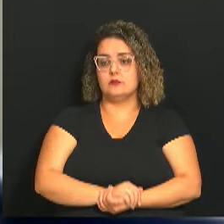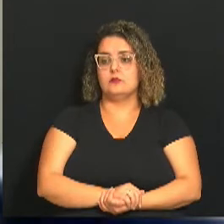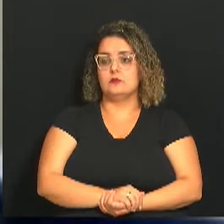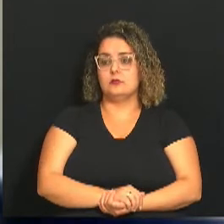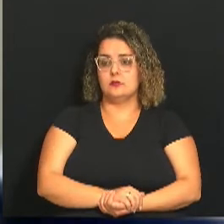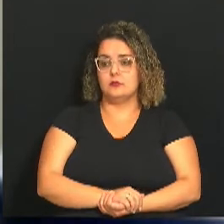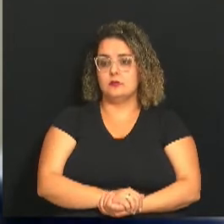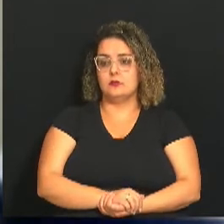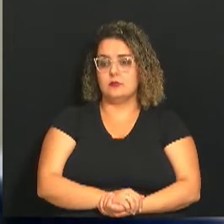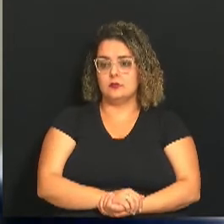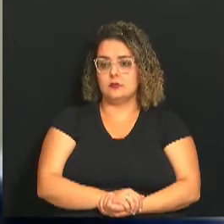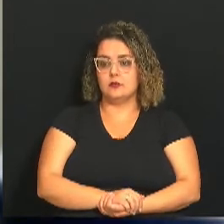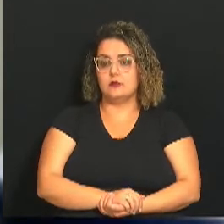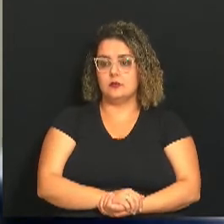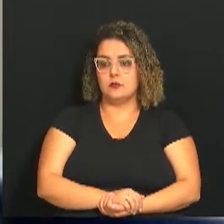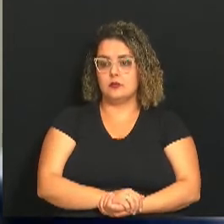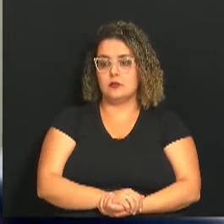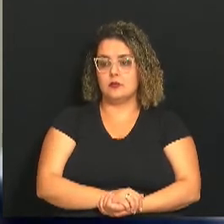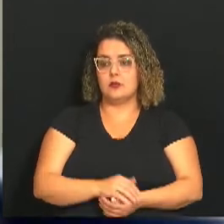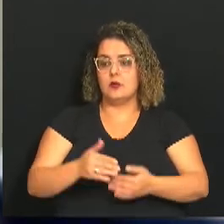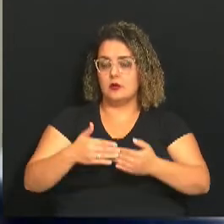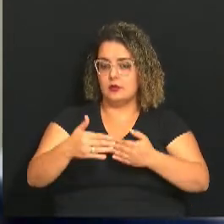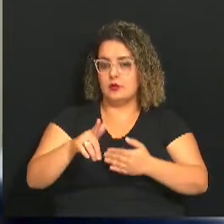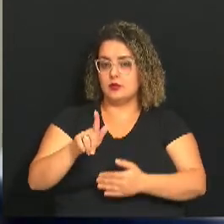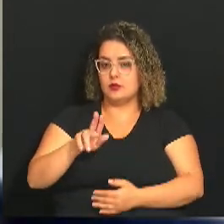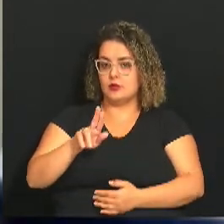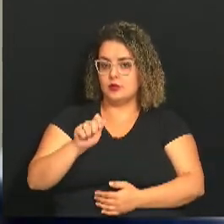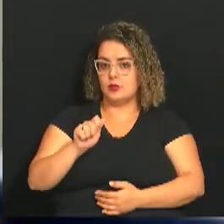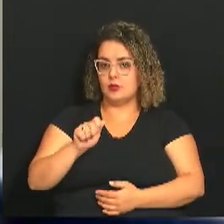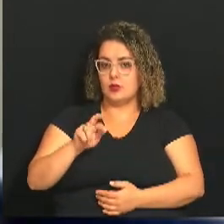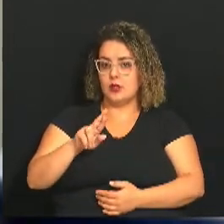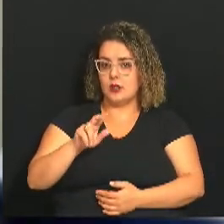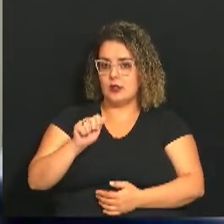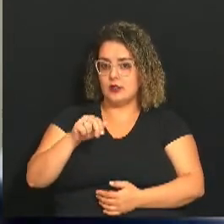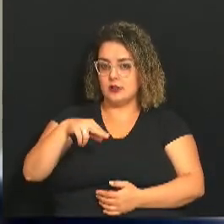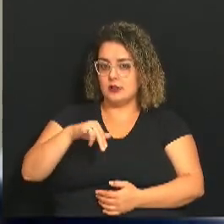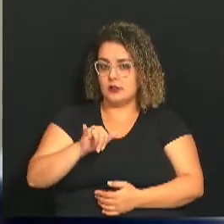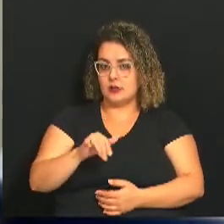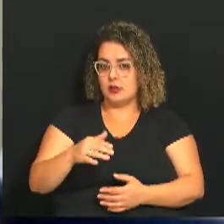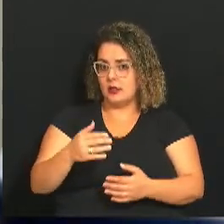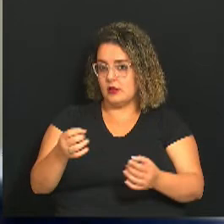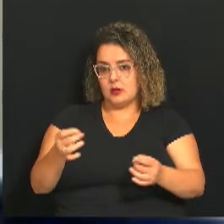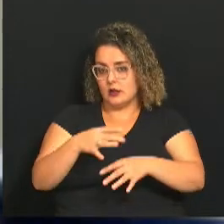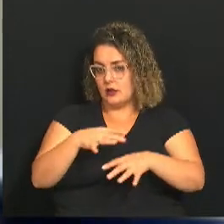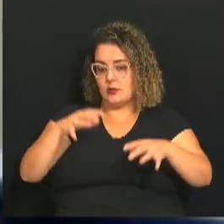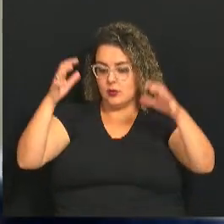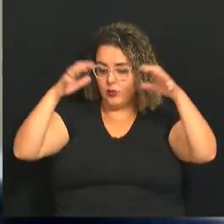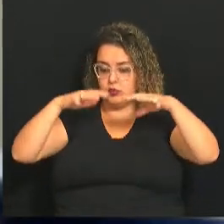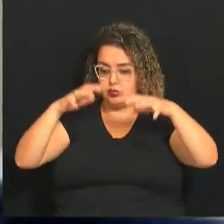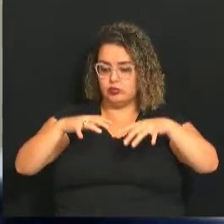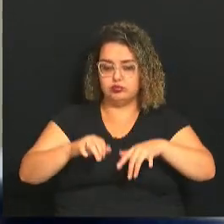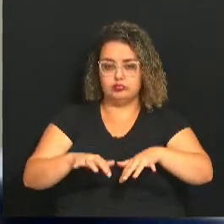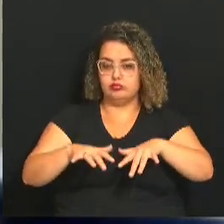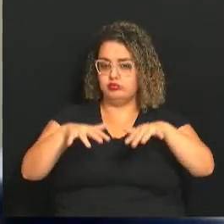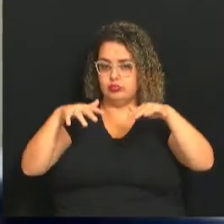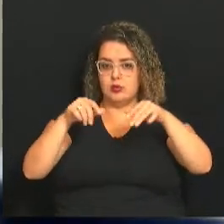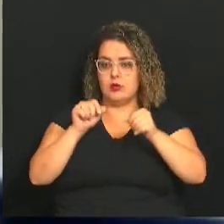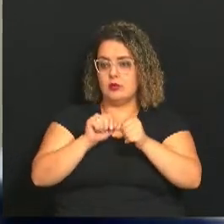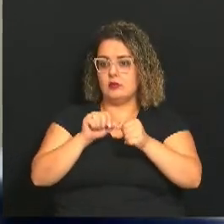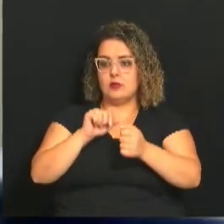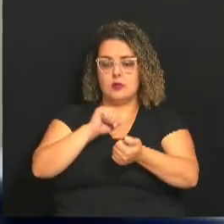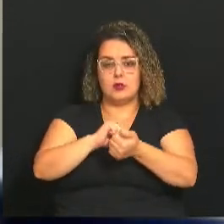de que foi feito, por exemplo, em frente ao Guarani, praticamente acabou as enchentes lá. Por quê? eles refizeram toda a drenagem do